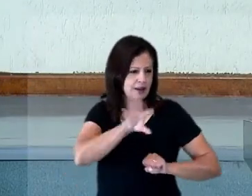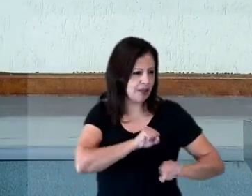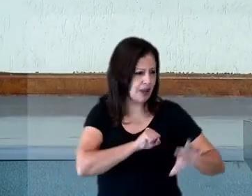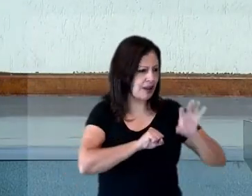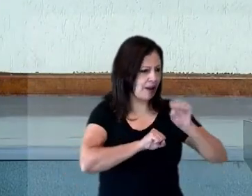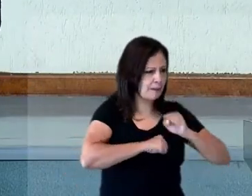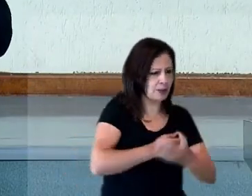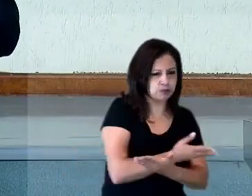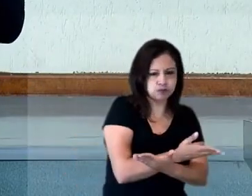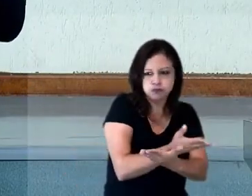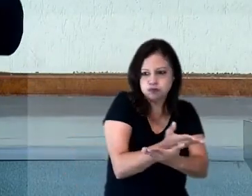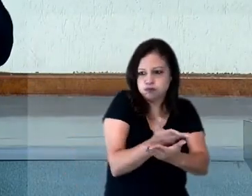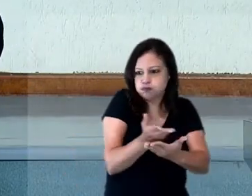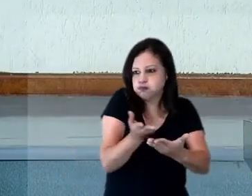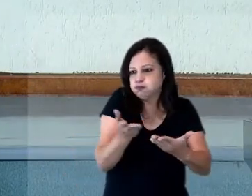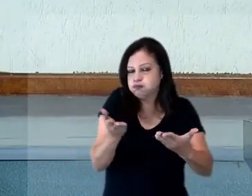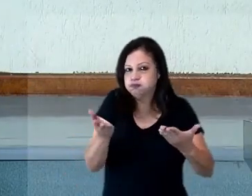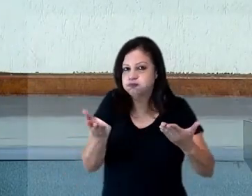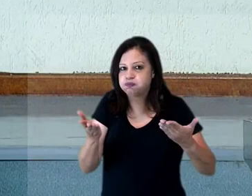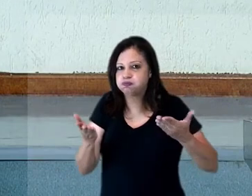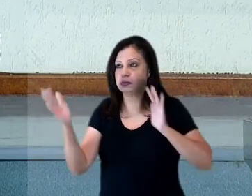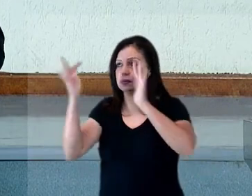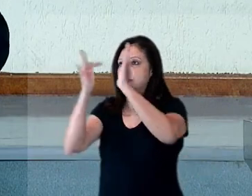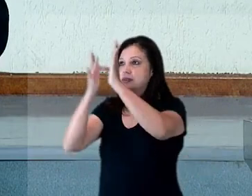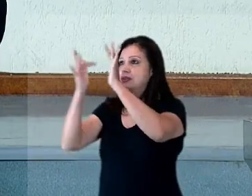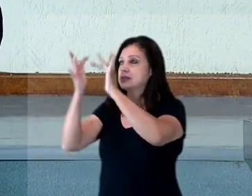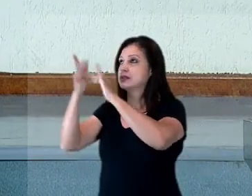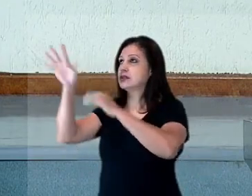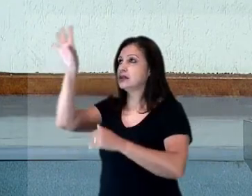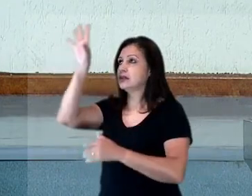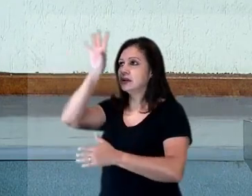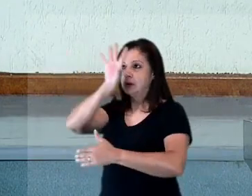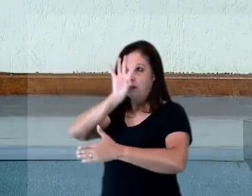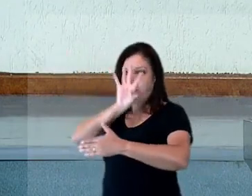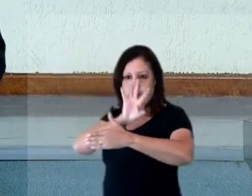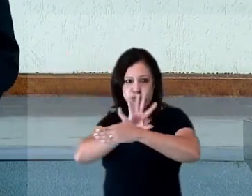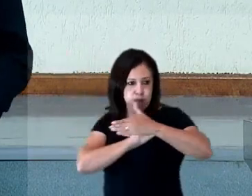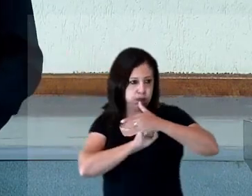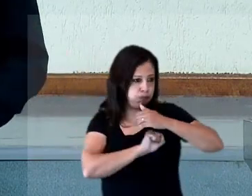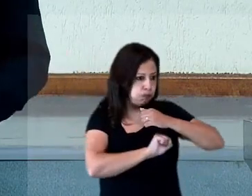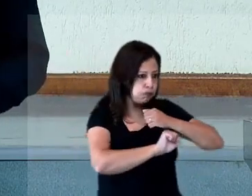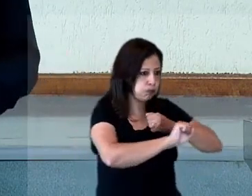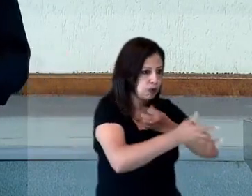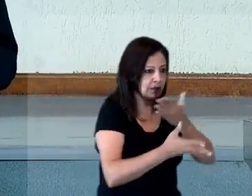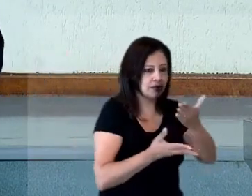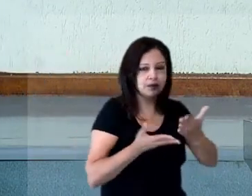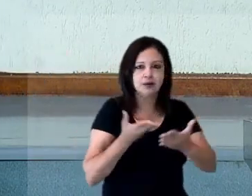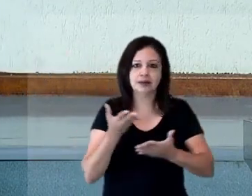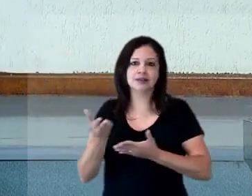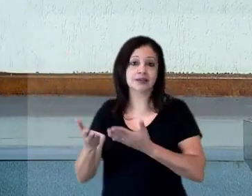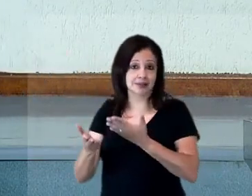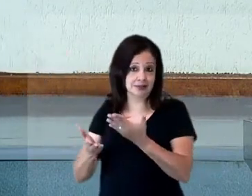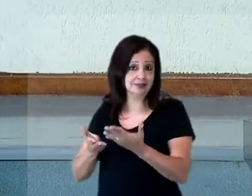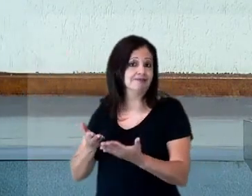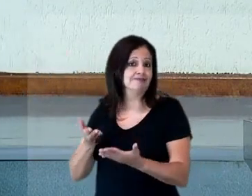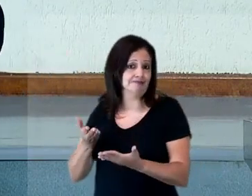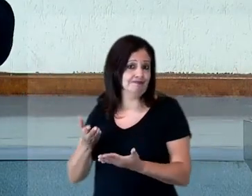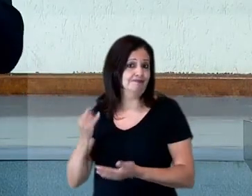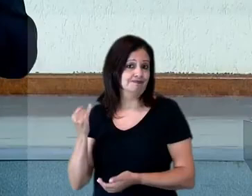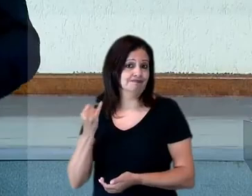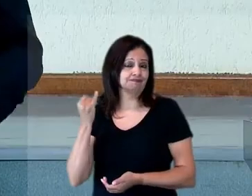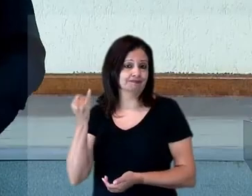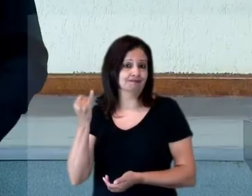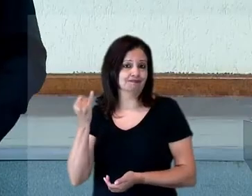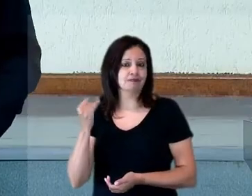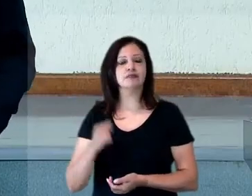leva. É o amor de Cristo em nós, nessas pessoas. Sabemos que na